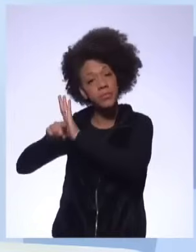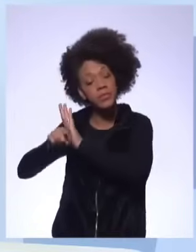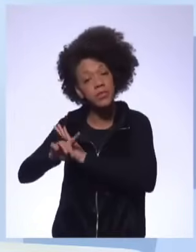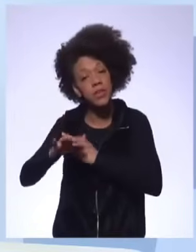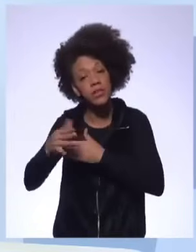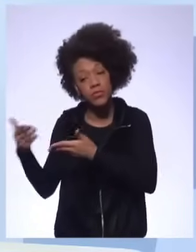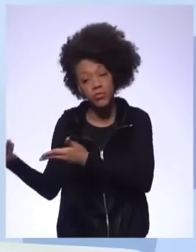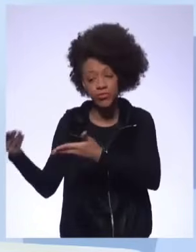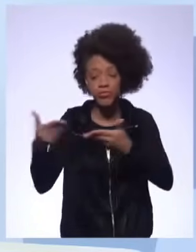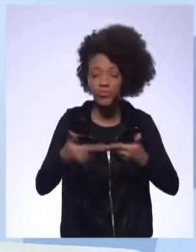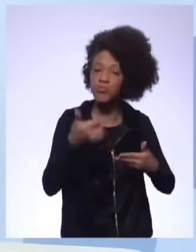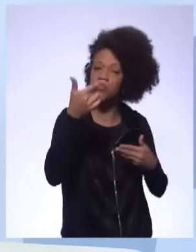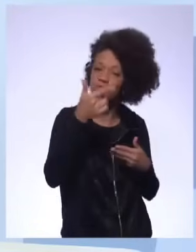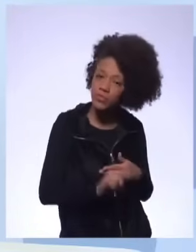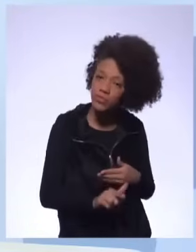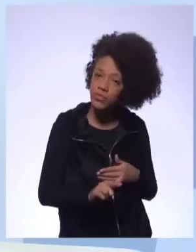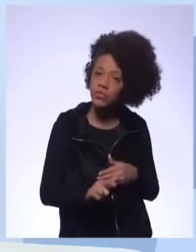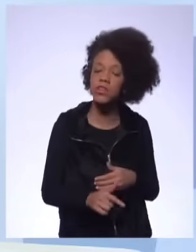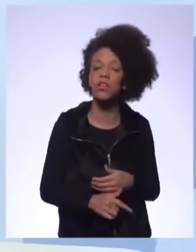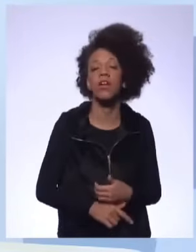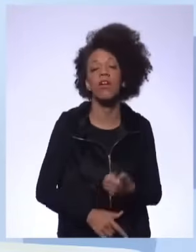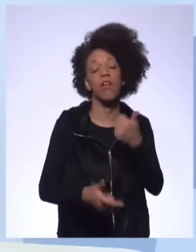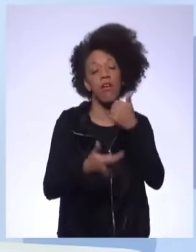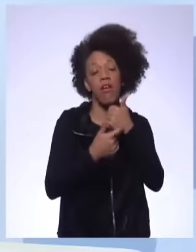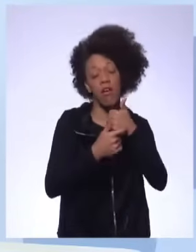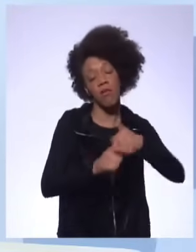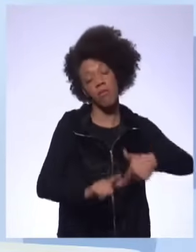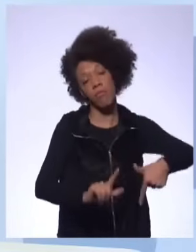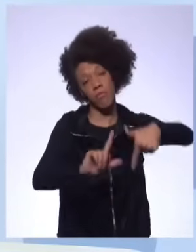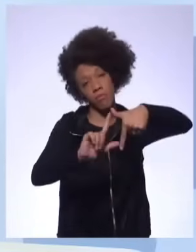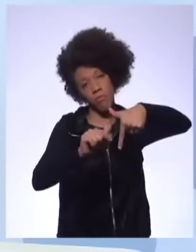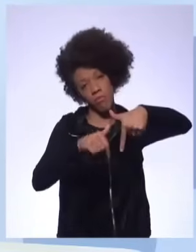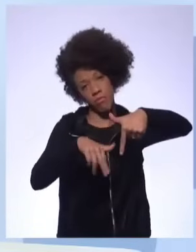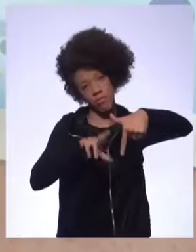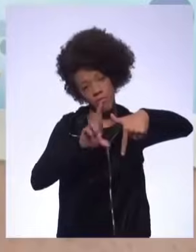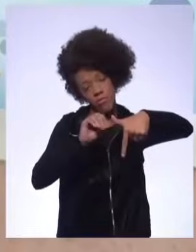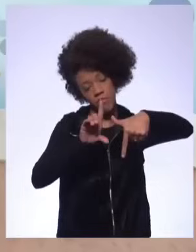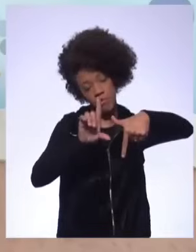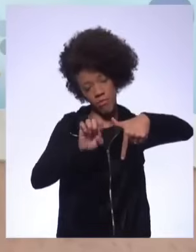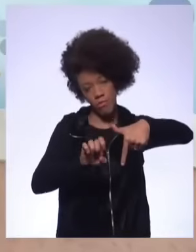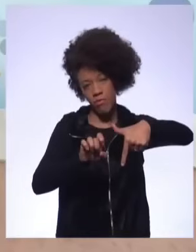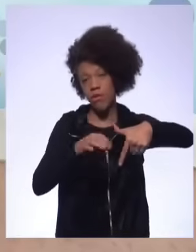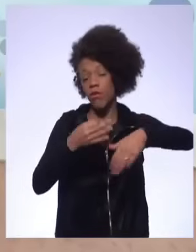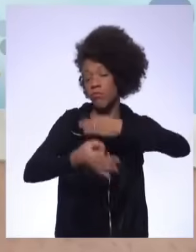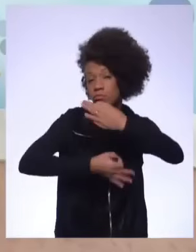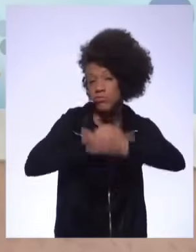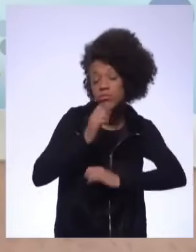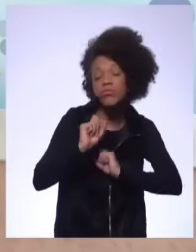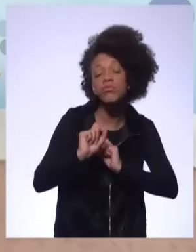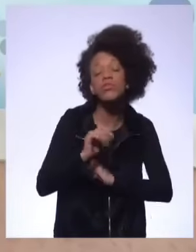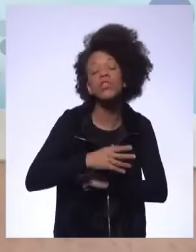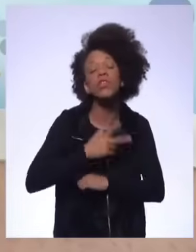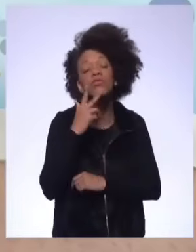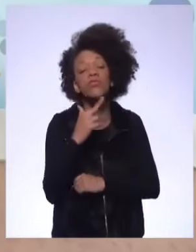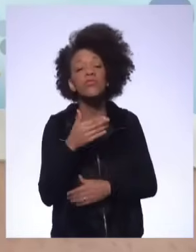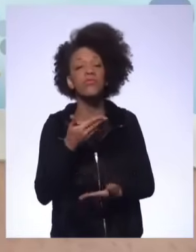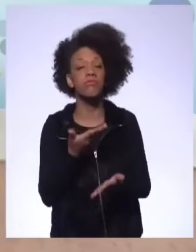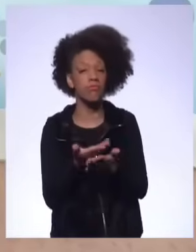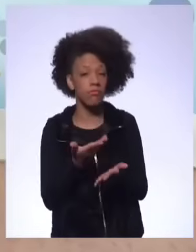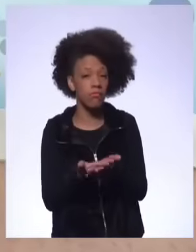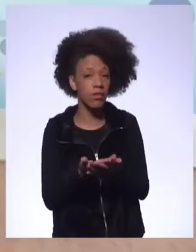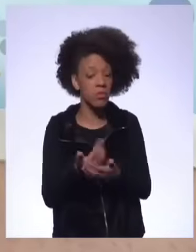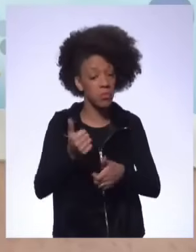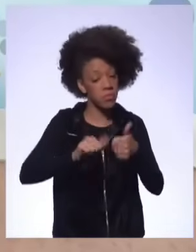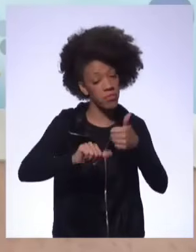convida você de novo a clicar aí no link, no QR Code e deixar aí as impressões que você achou dessa aula e fazer uma avaliação que você já